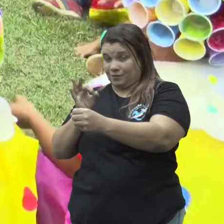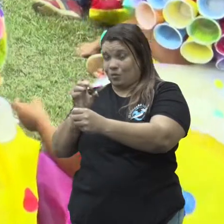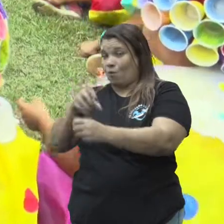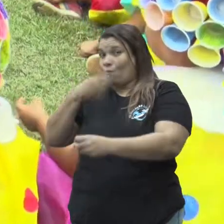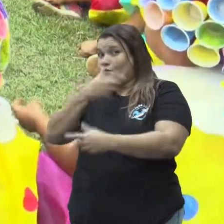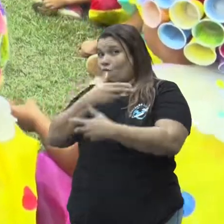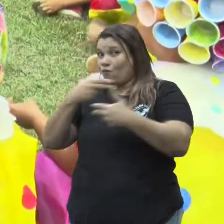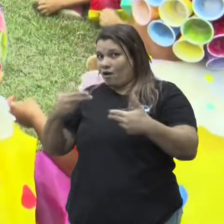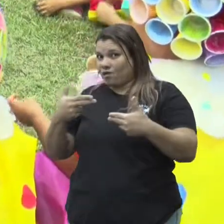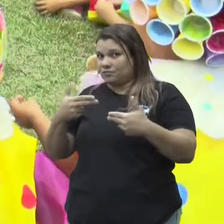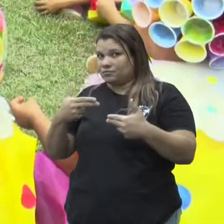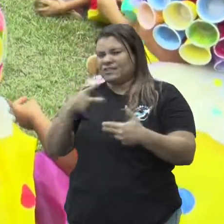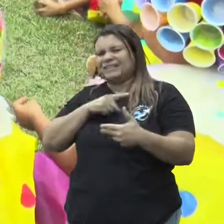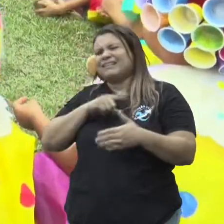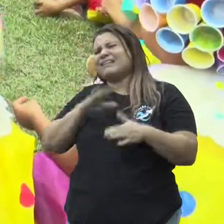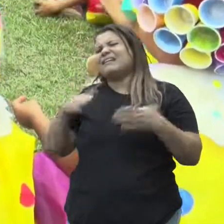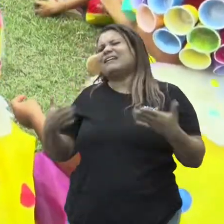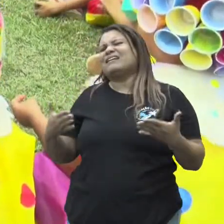O que mais?